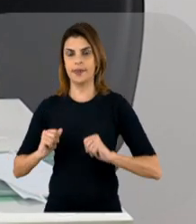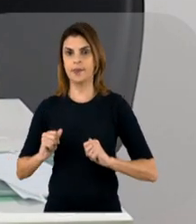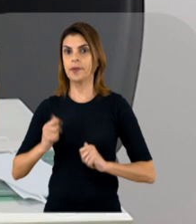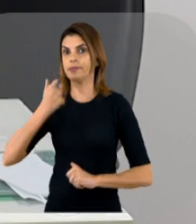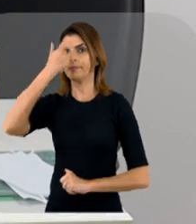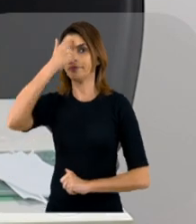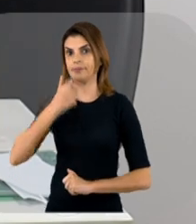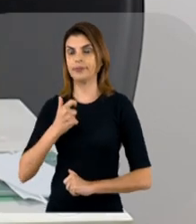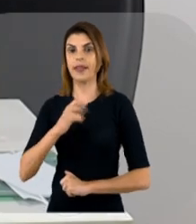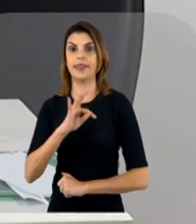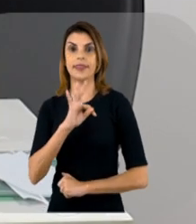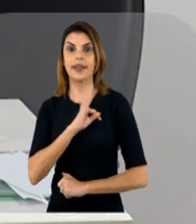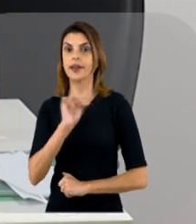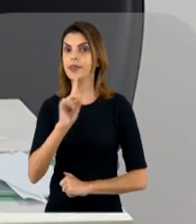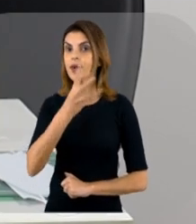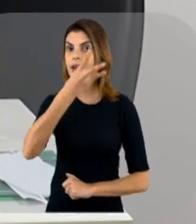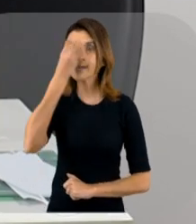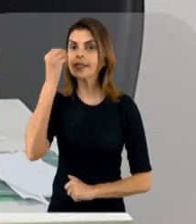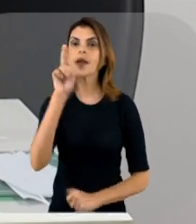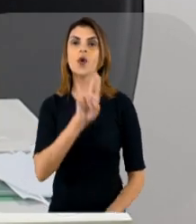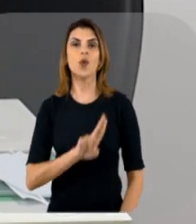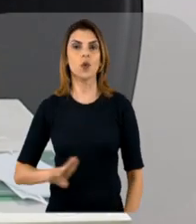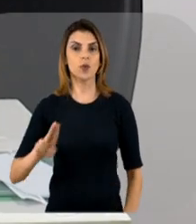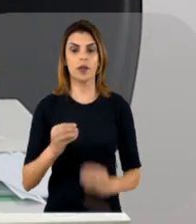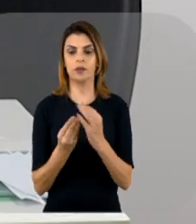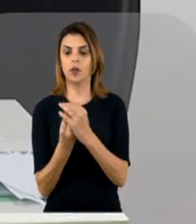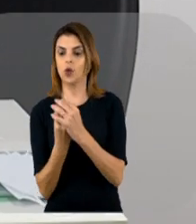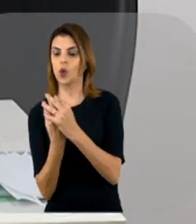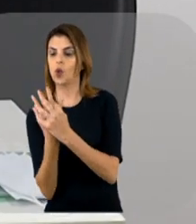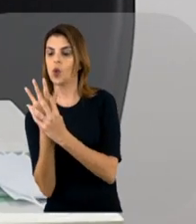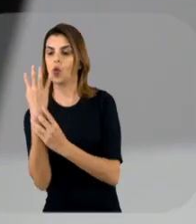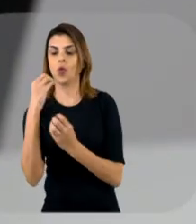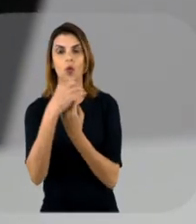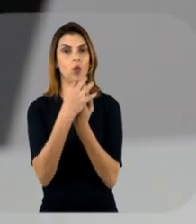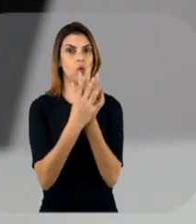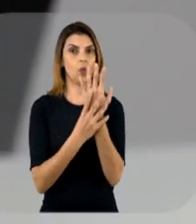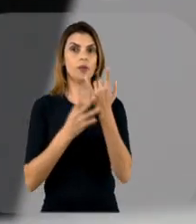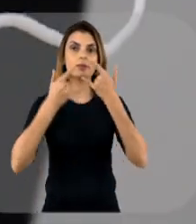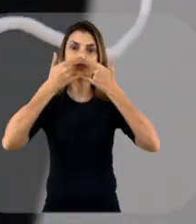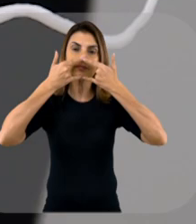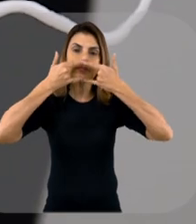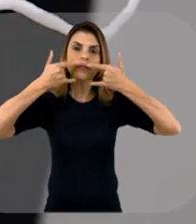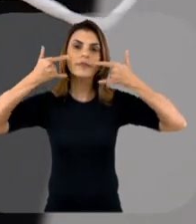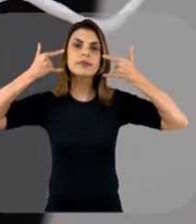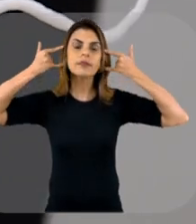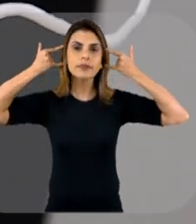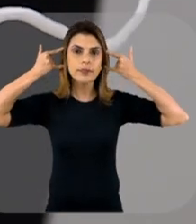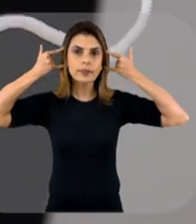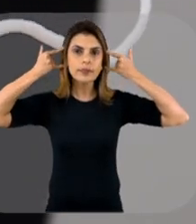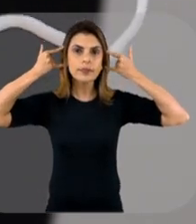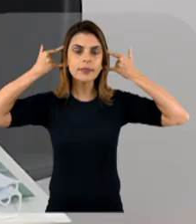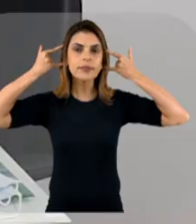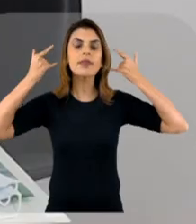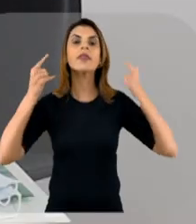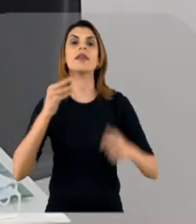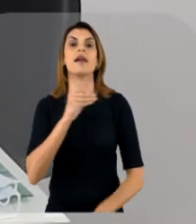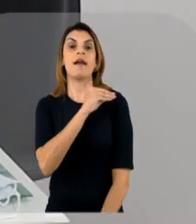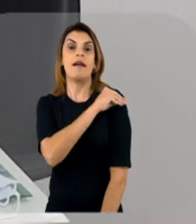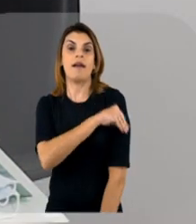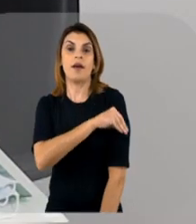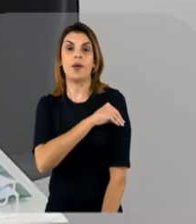do técnico e nunca se esquecer de utilizar luvas máscara de tripla proteção